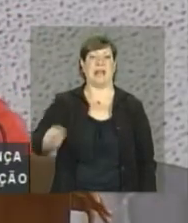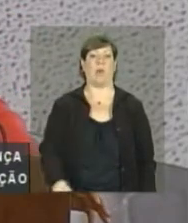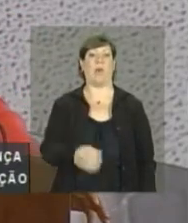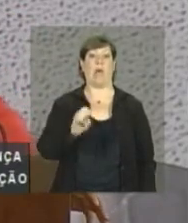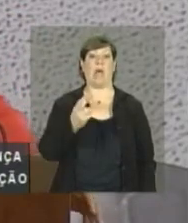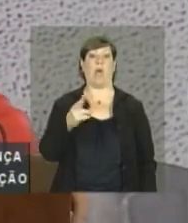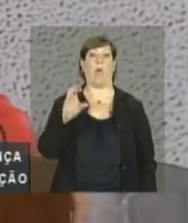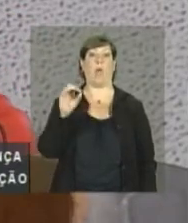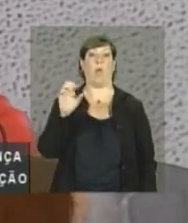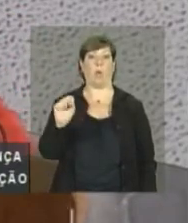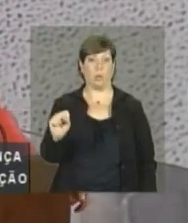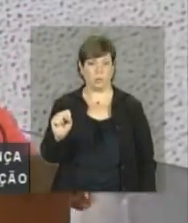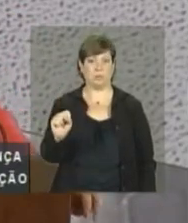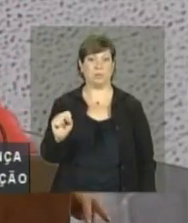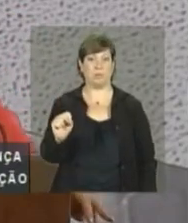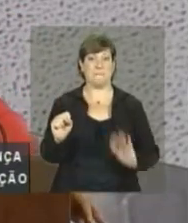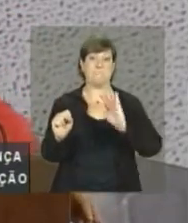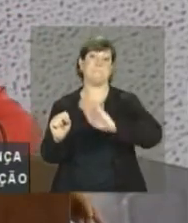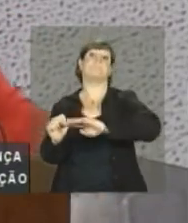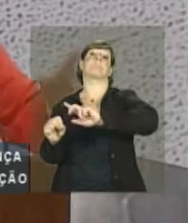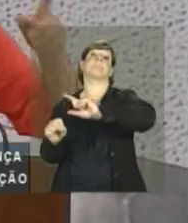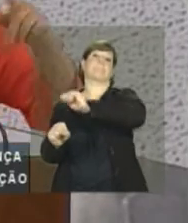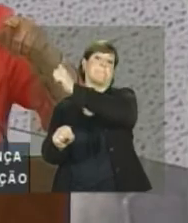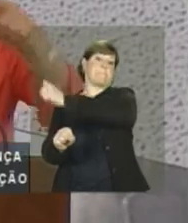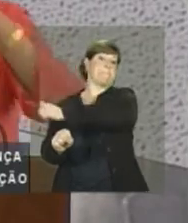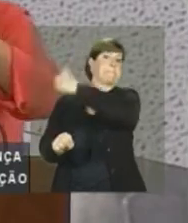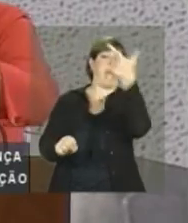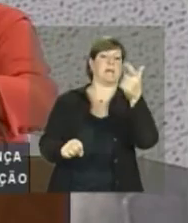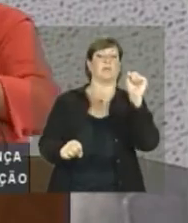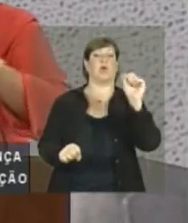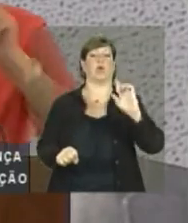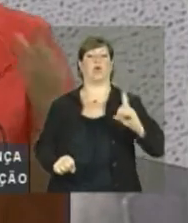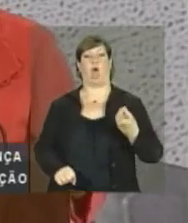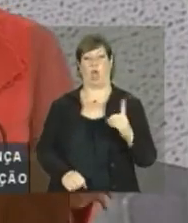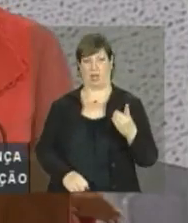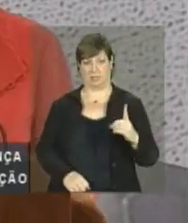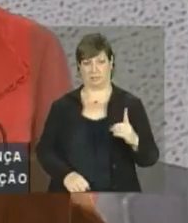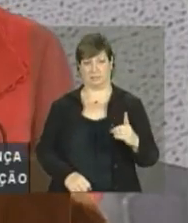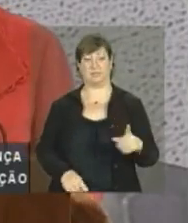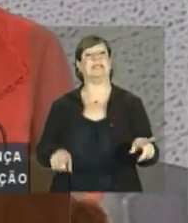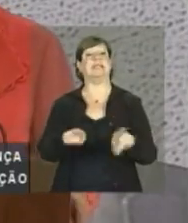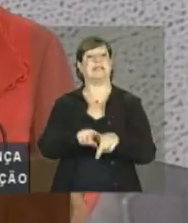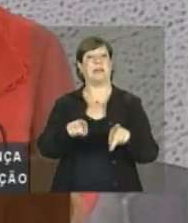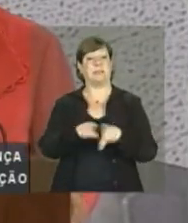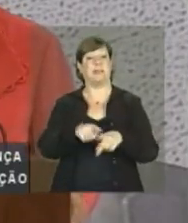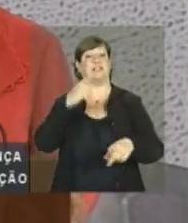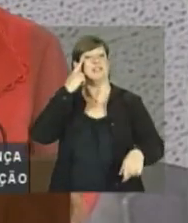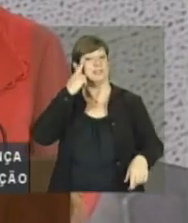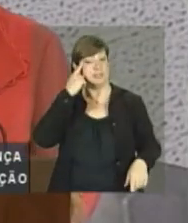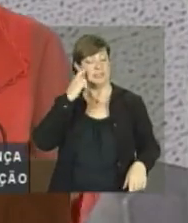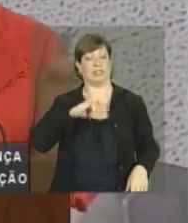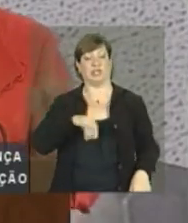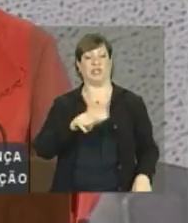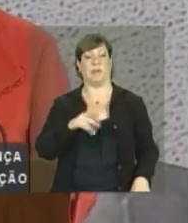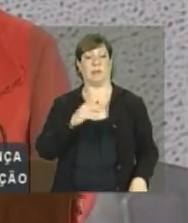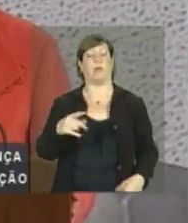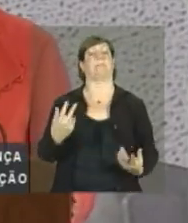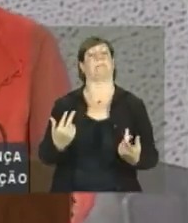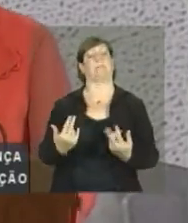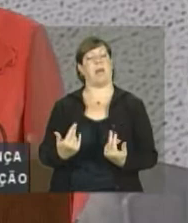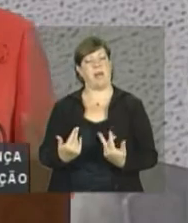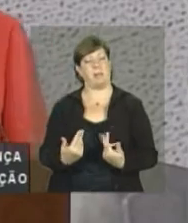do que 1 trilhão de dólares. Além disso, você tem também o Japão praticando a mesma política